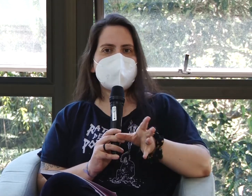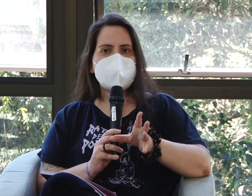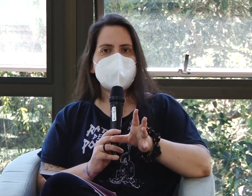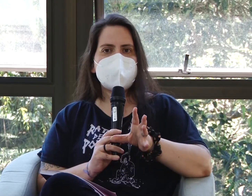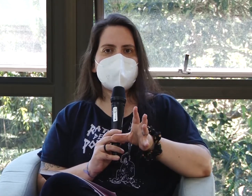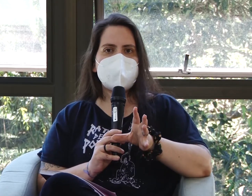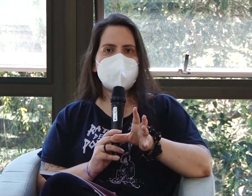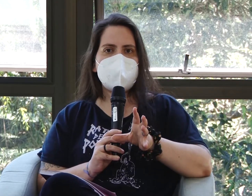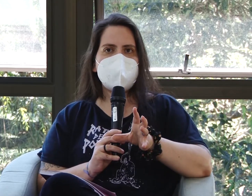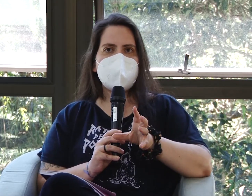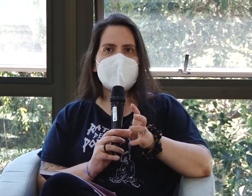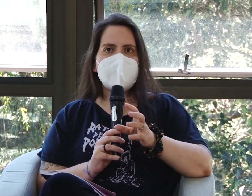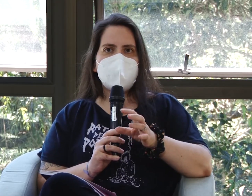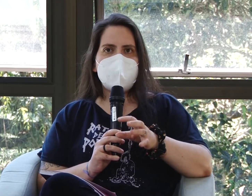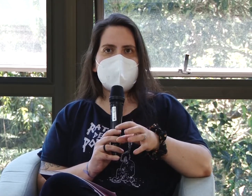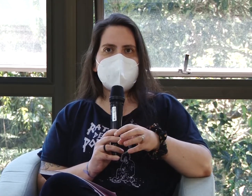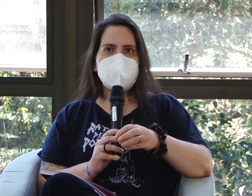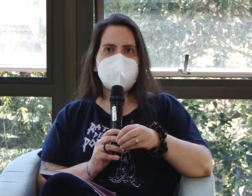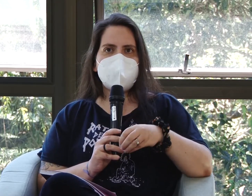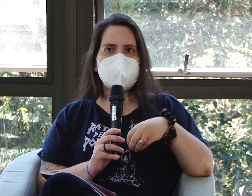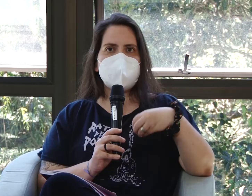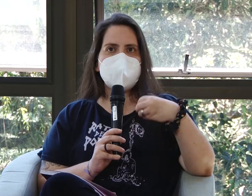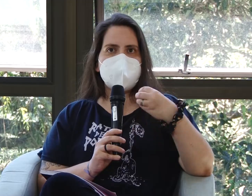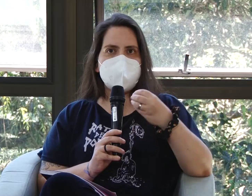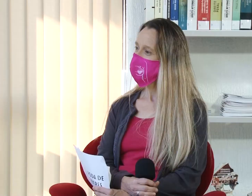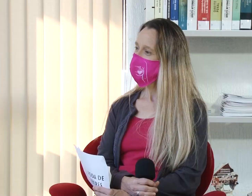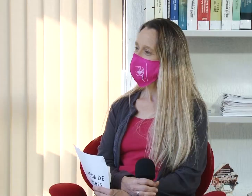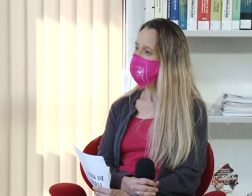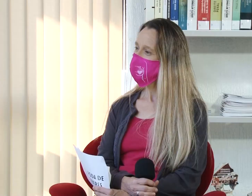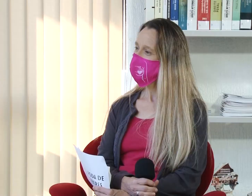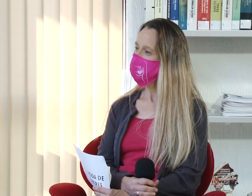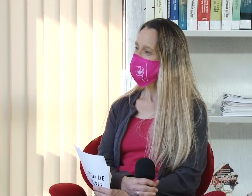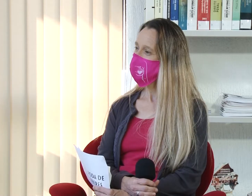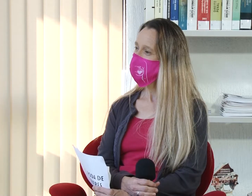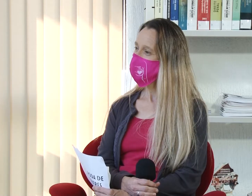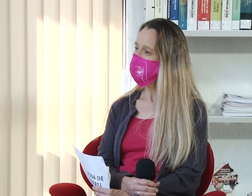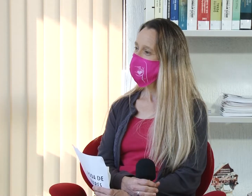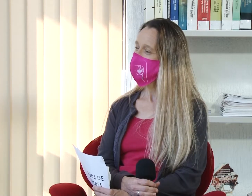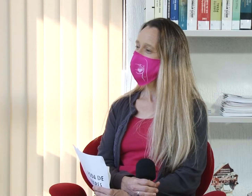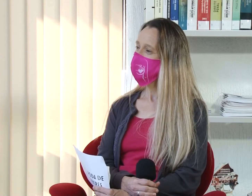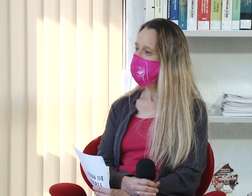uma questão que também vai mostrando